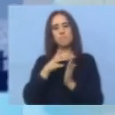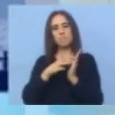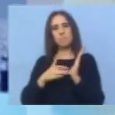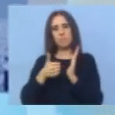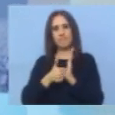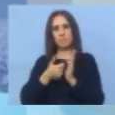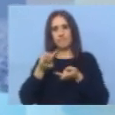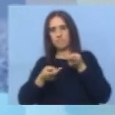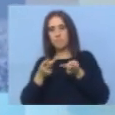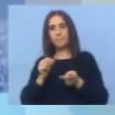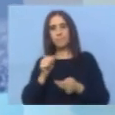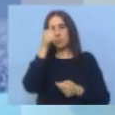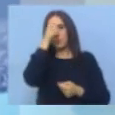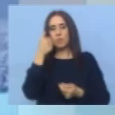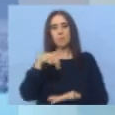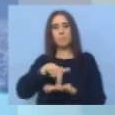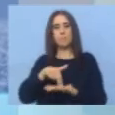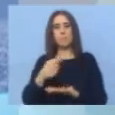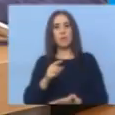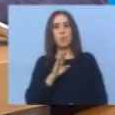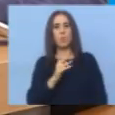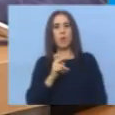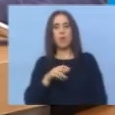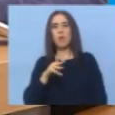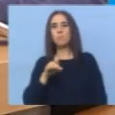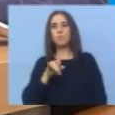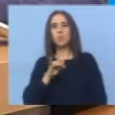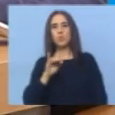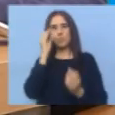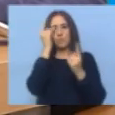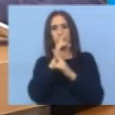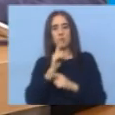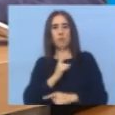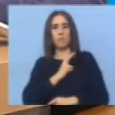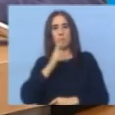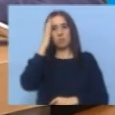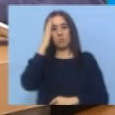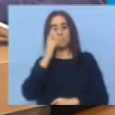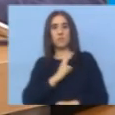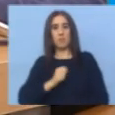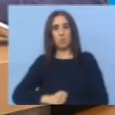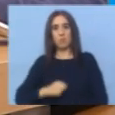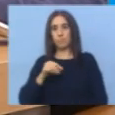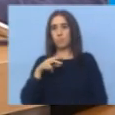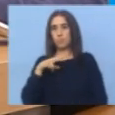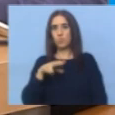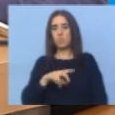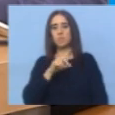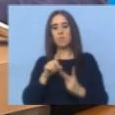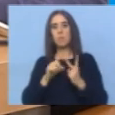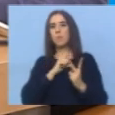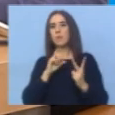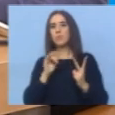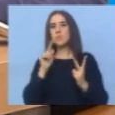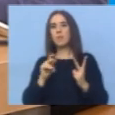domingo, contando para isso com a presença de Juan Ambrósio, professor na Faculdade de Teologia da Universidade Católica Portuguesa, e o padre José Vieira, que